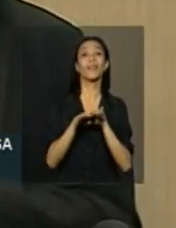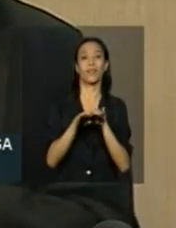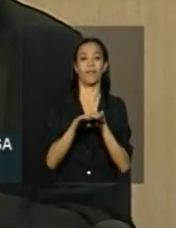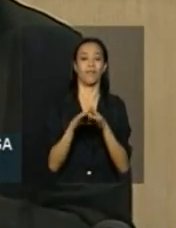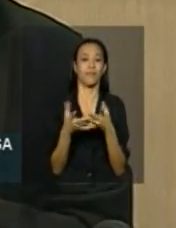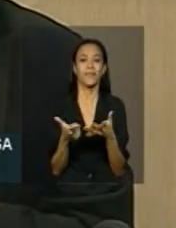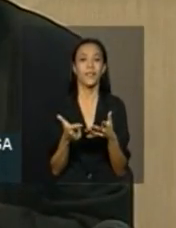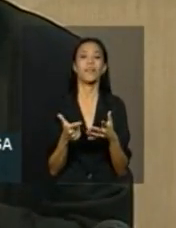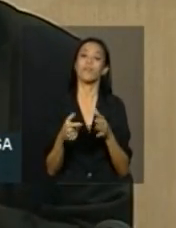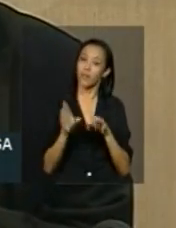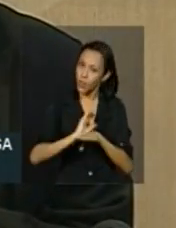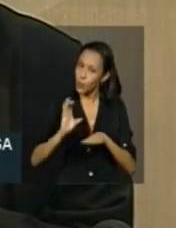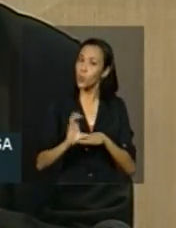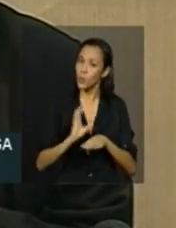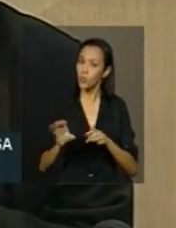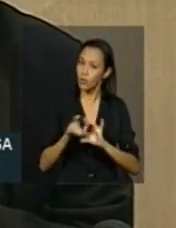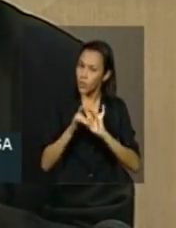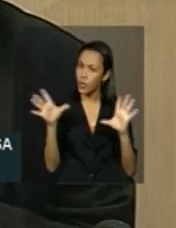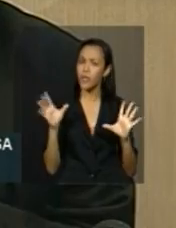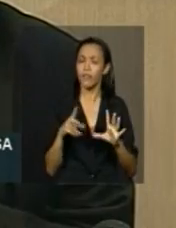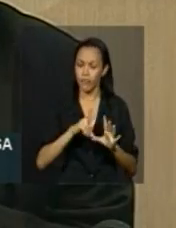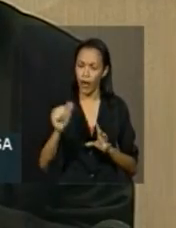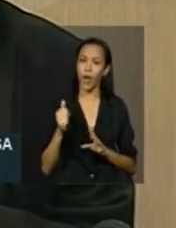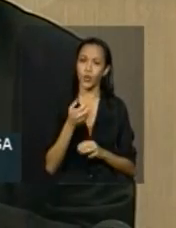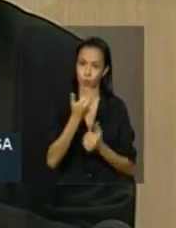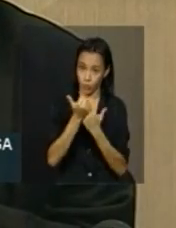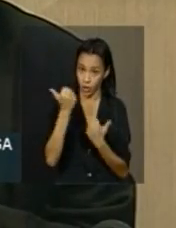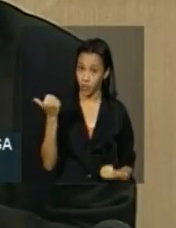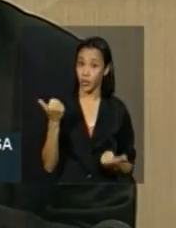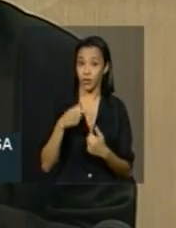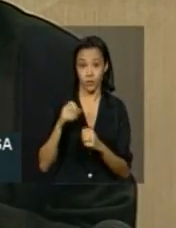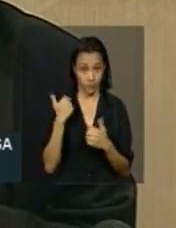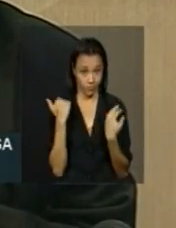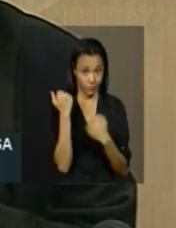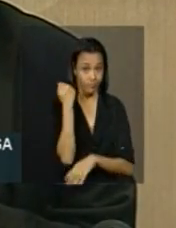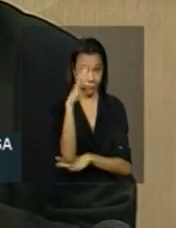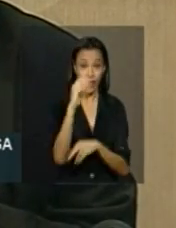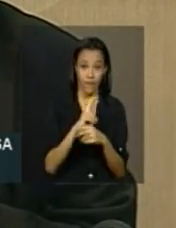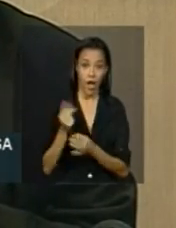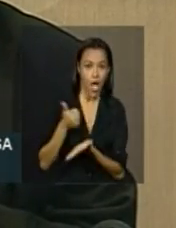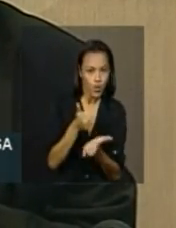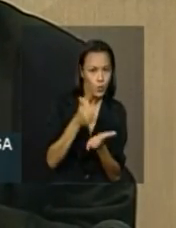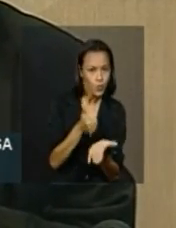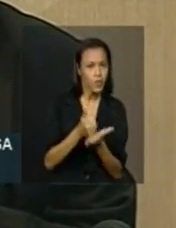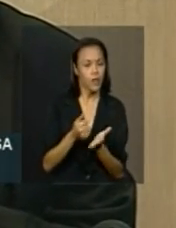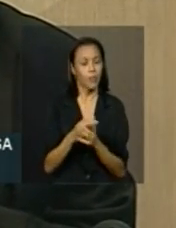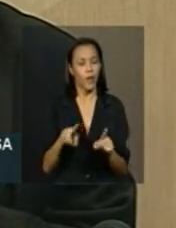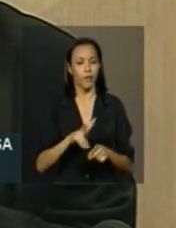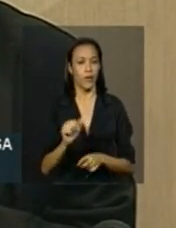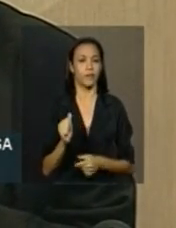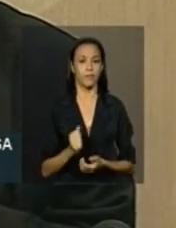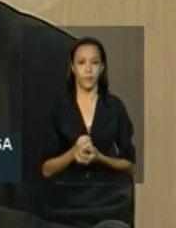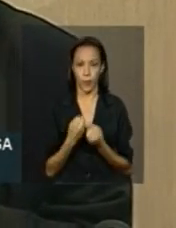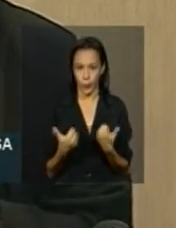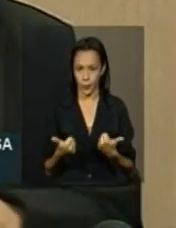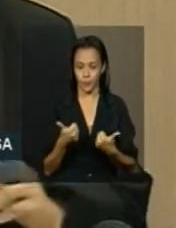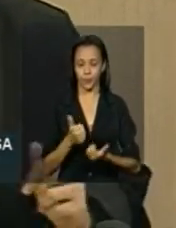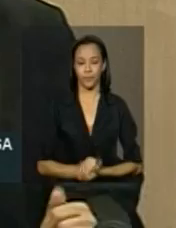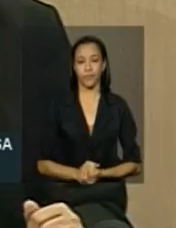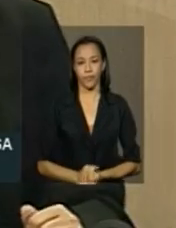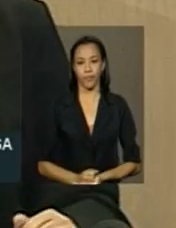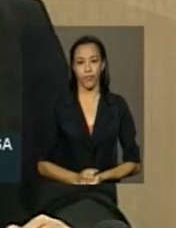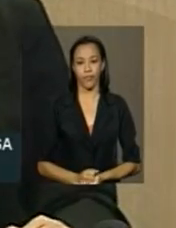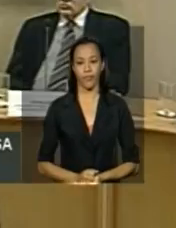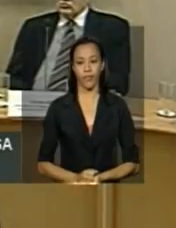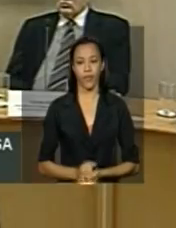aí o ministério ambiente Continuará dando Assessoria Técnica o que nós pudemos apoiar Tecnicamente no município Nós faremos Tá bom